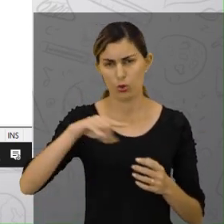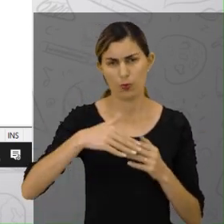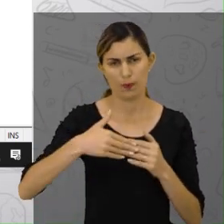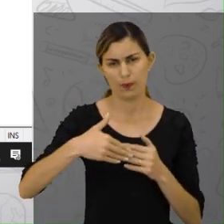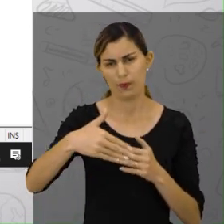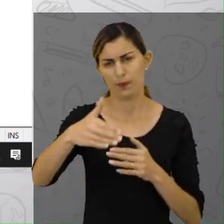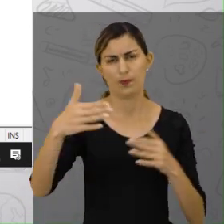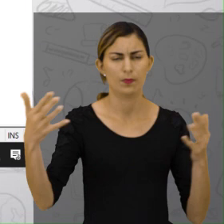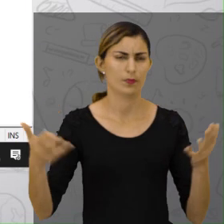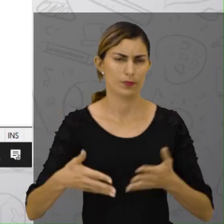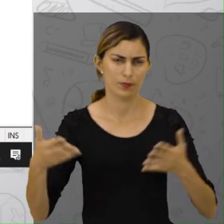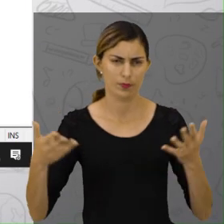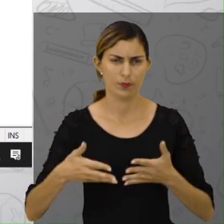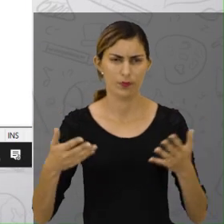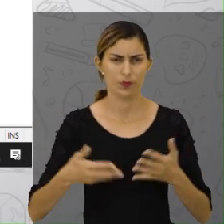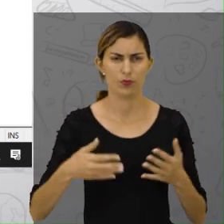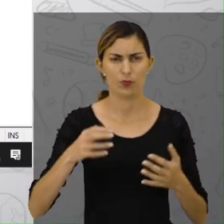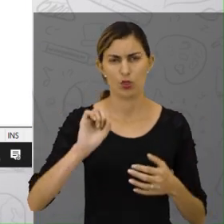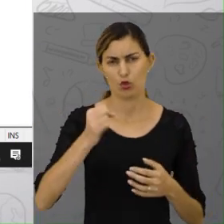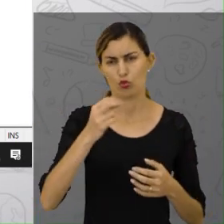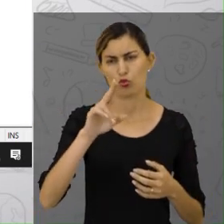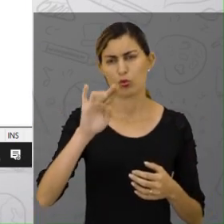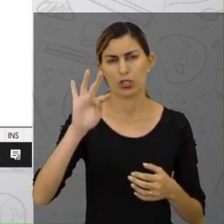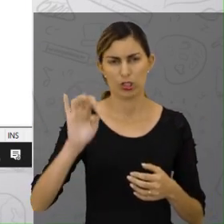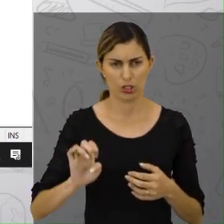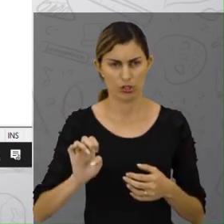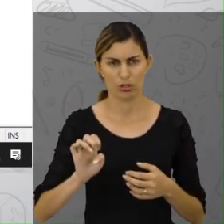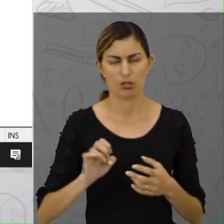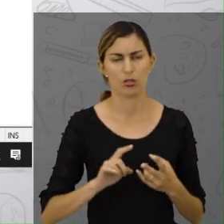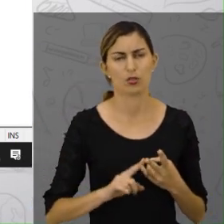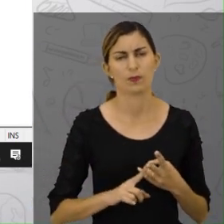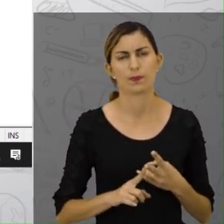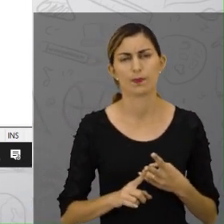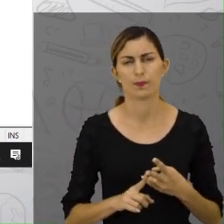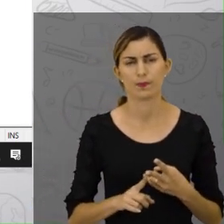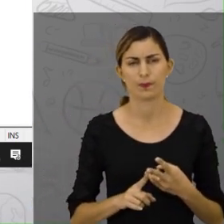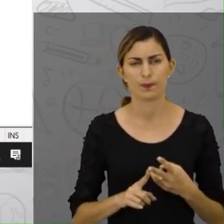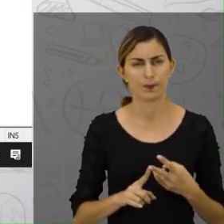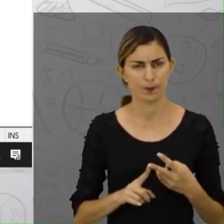Vamos passar agora para o switch.